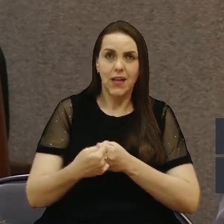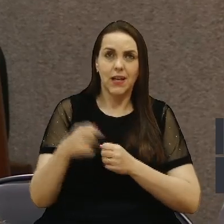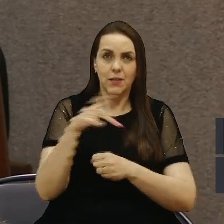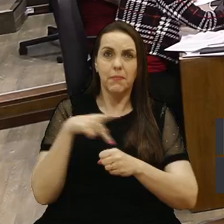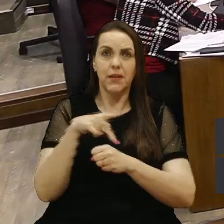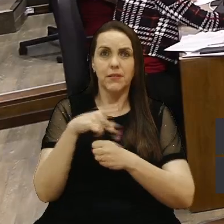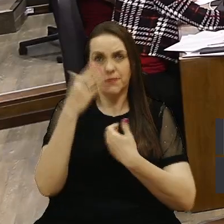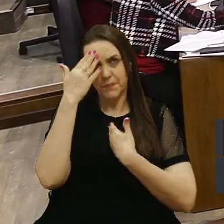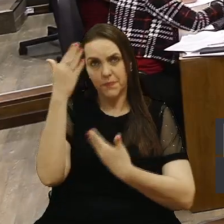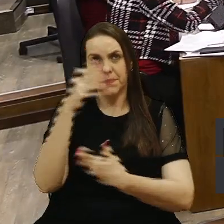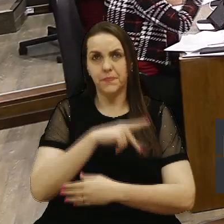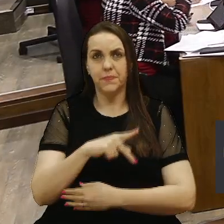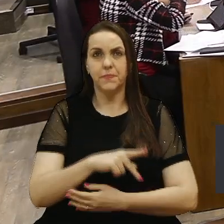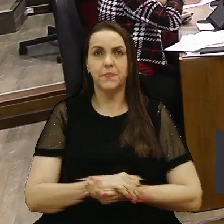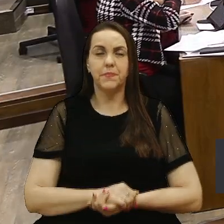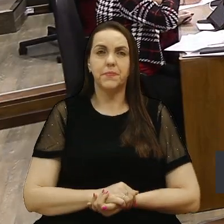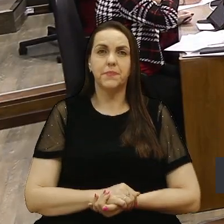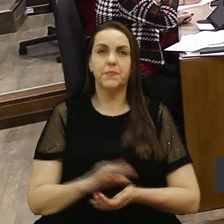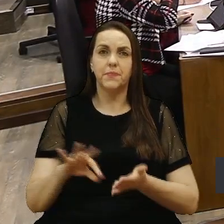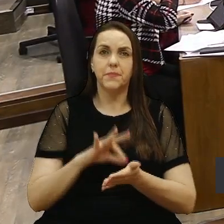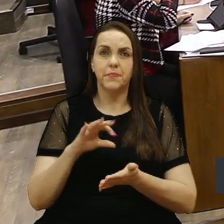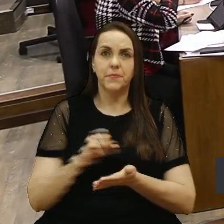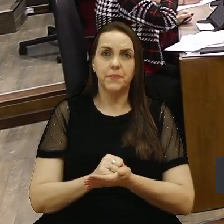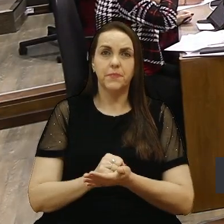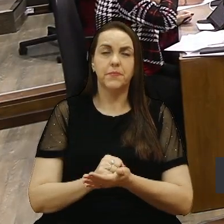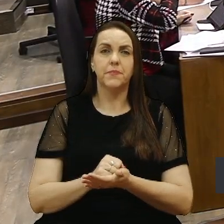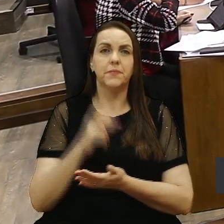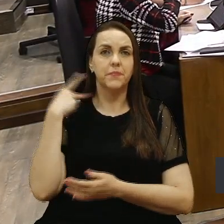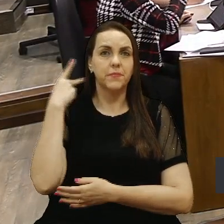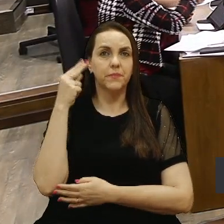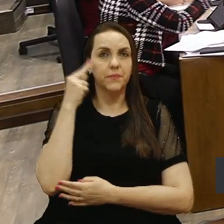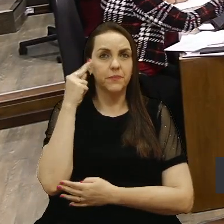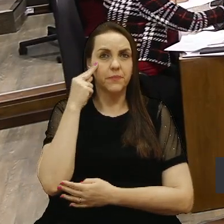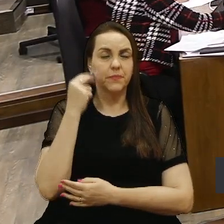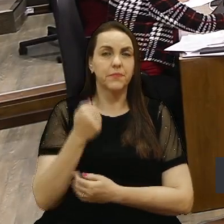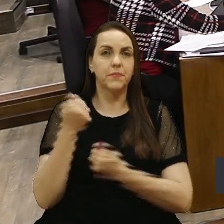obrigado, presidente. Próximo inscrito, vereador Sandro Fantinel, para a declaração de voto.